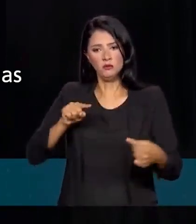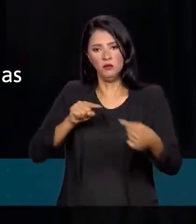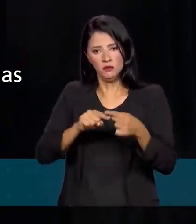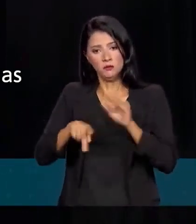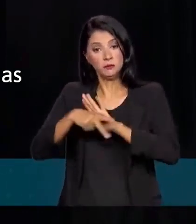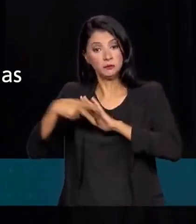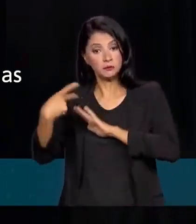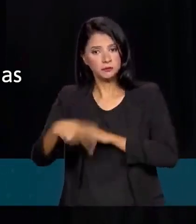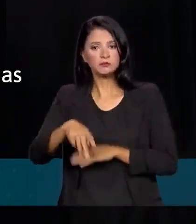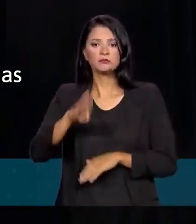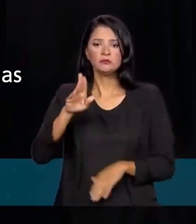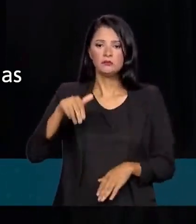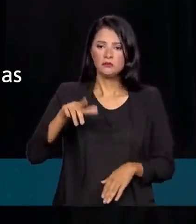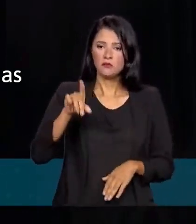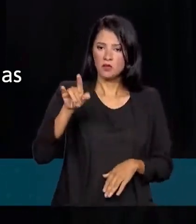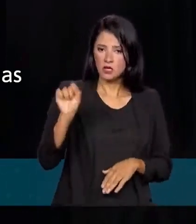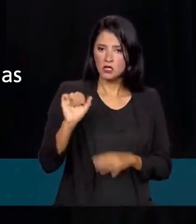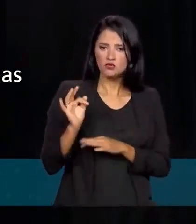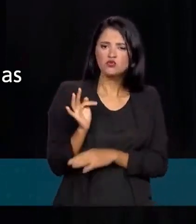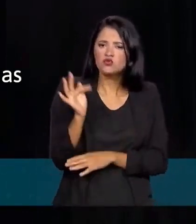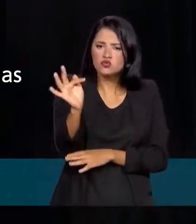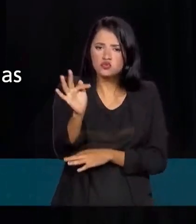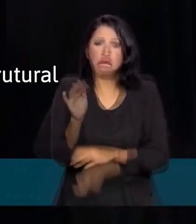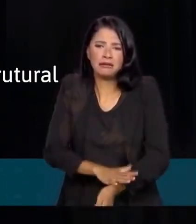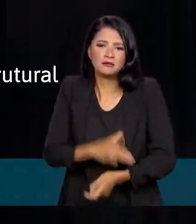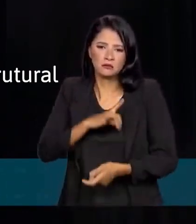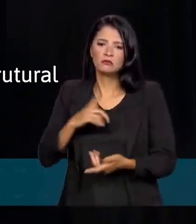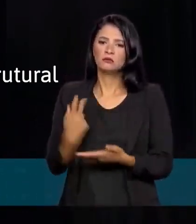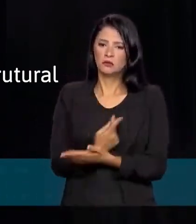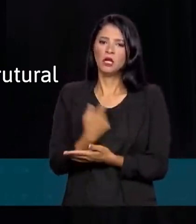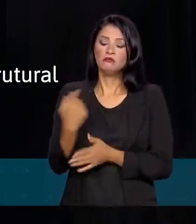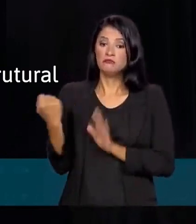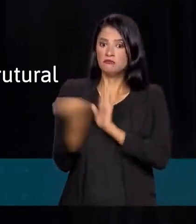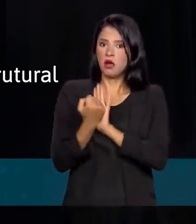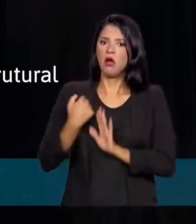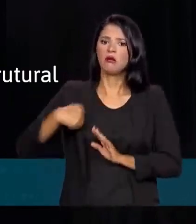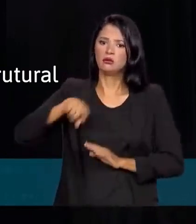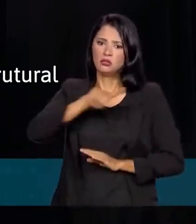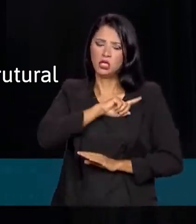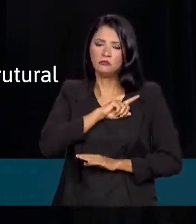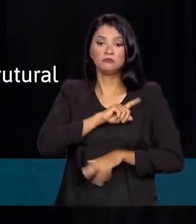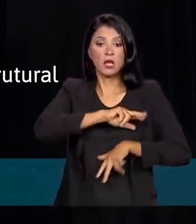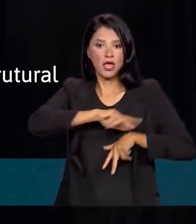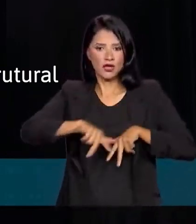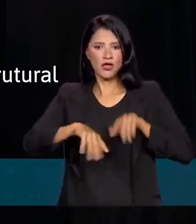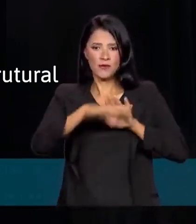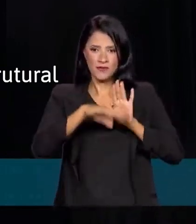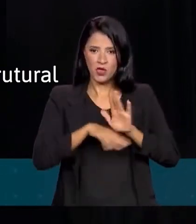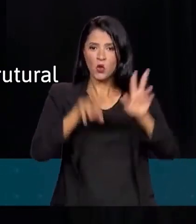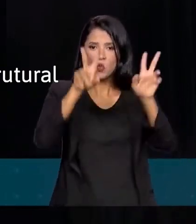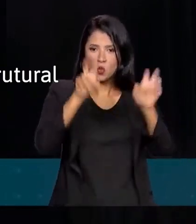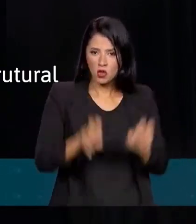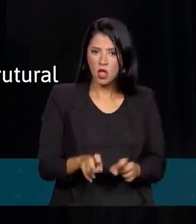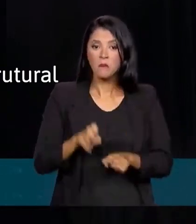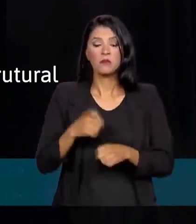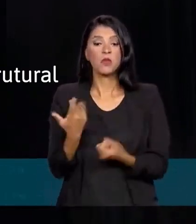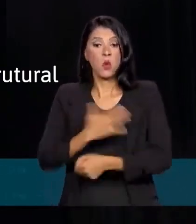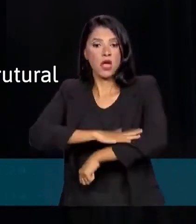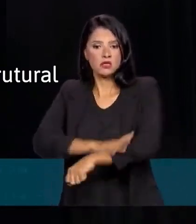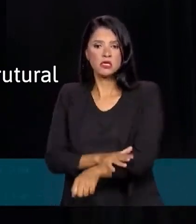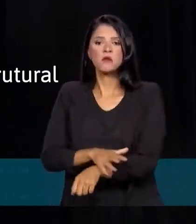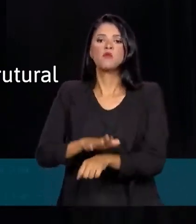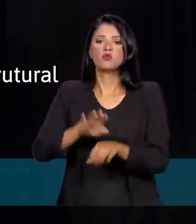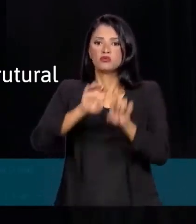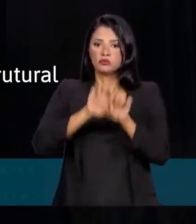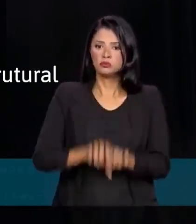é enfrentar as em nomes desigualdades de gênero de raça agenda de gênero e de enfrentamento do racismo estrutural será